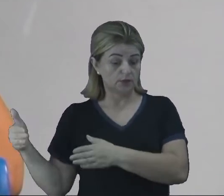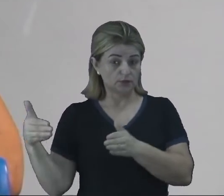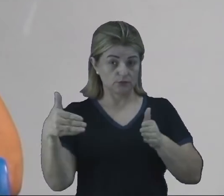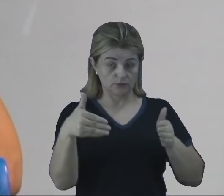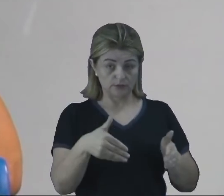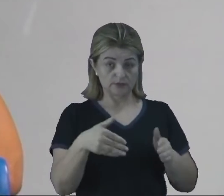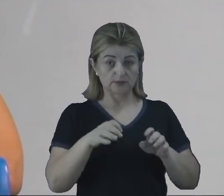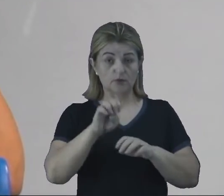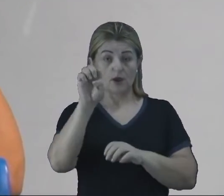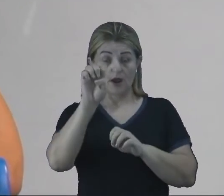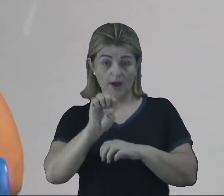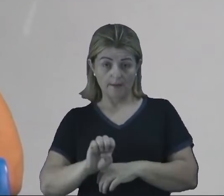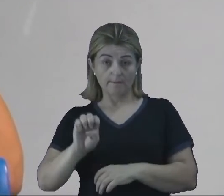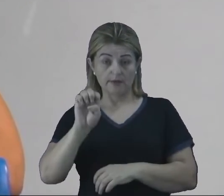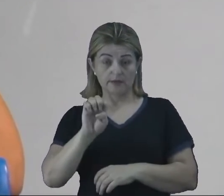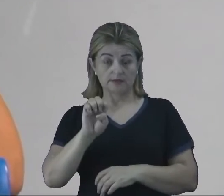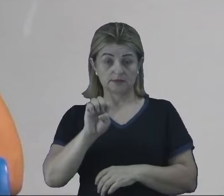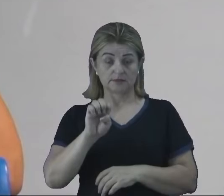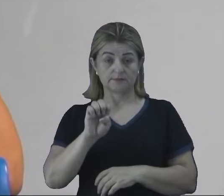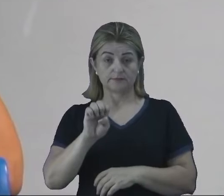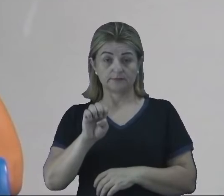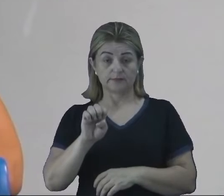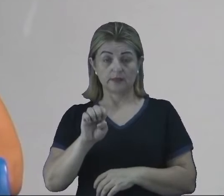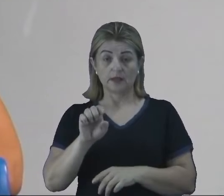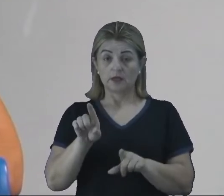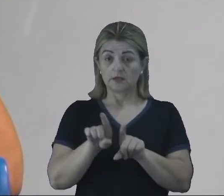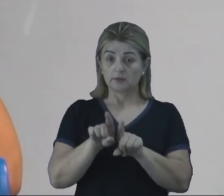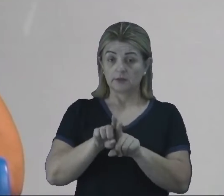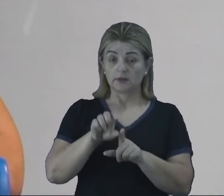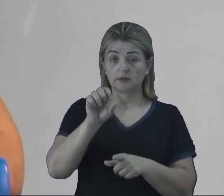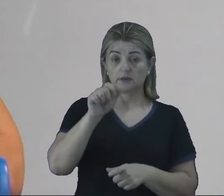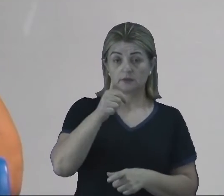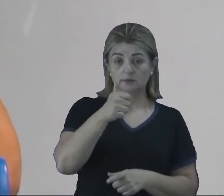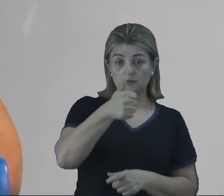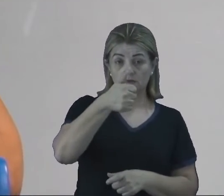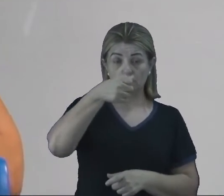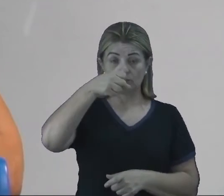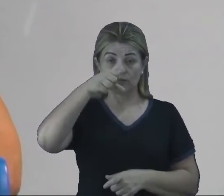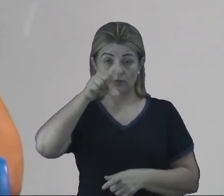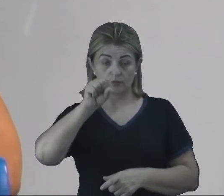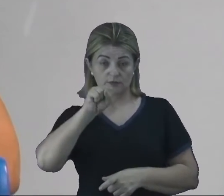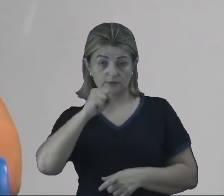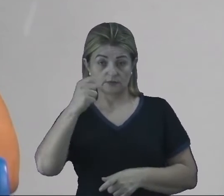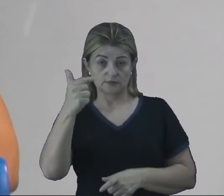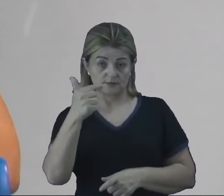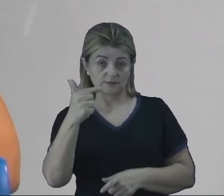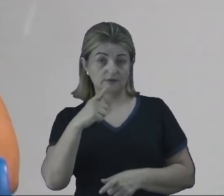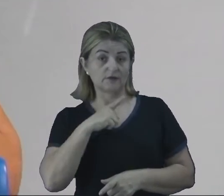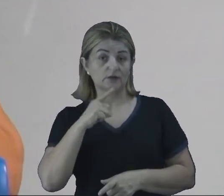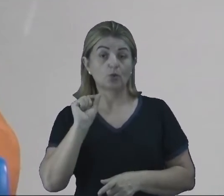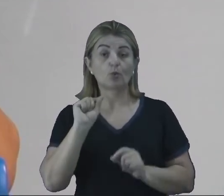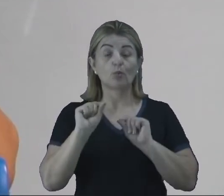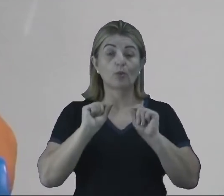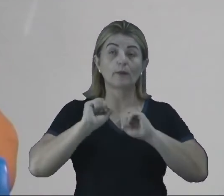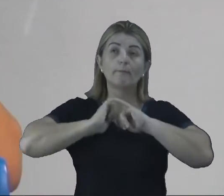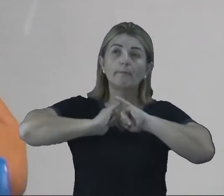E, tá bom? Aí nas opções dessa questão do Enem. Como gabarito para essa questão, nós temos a letra